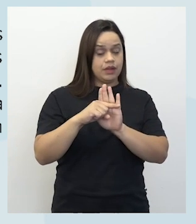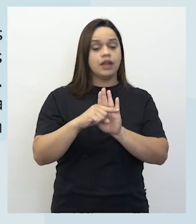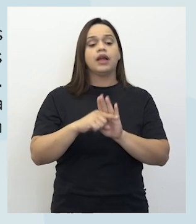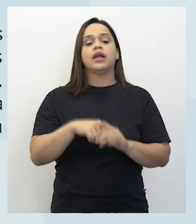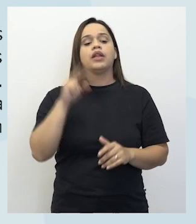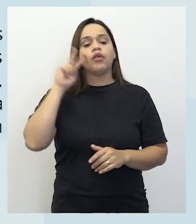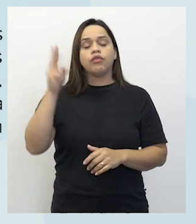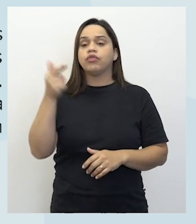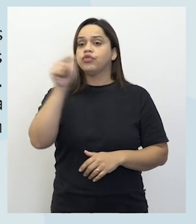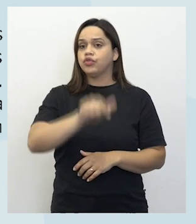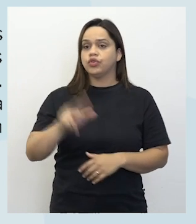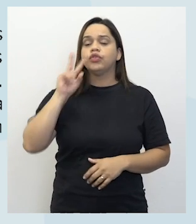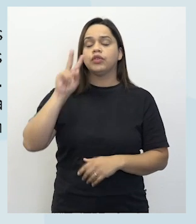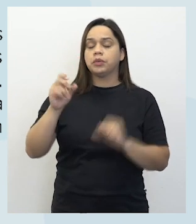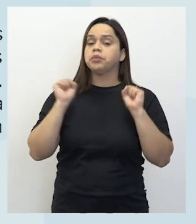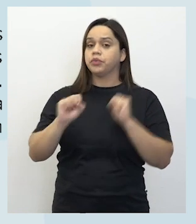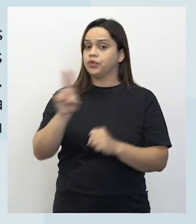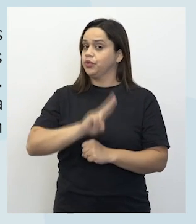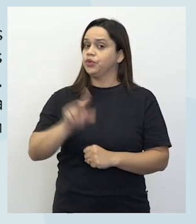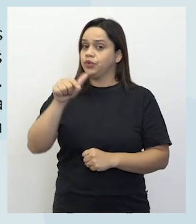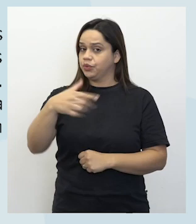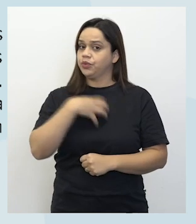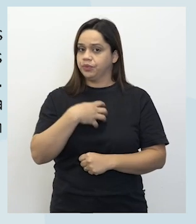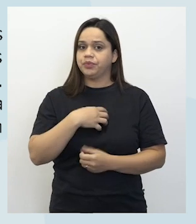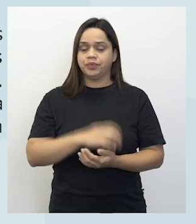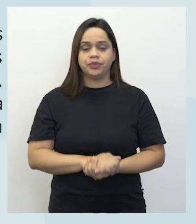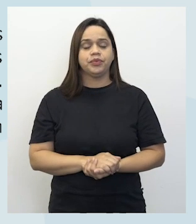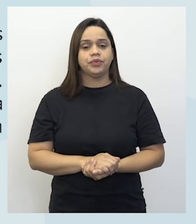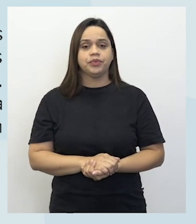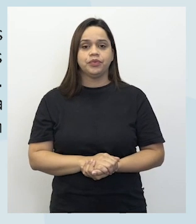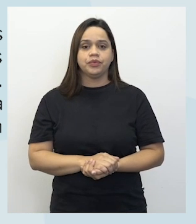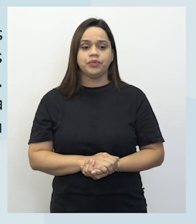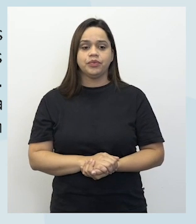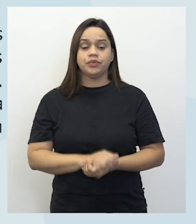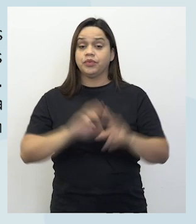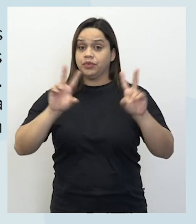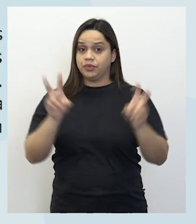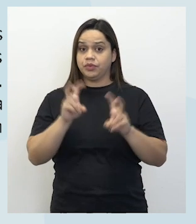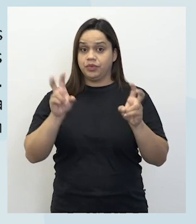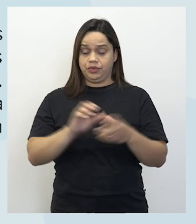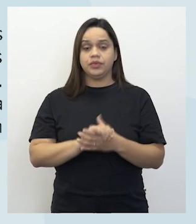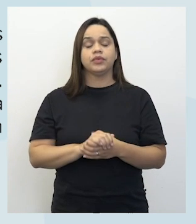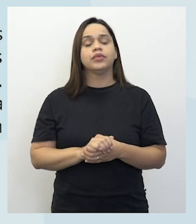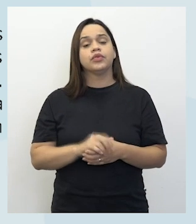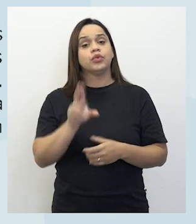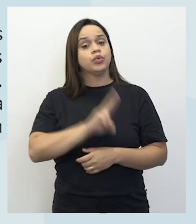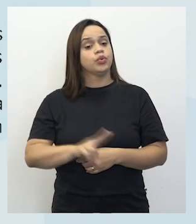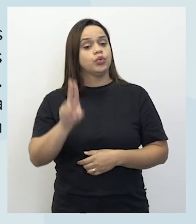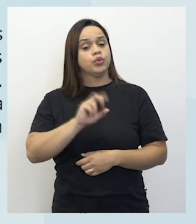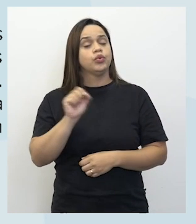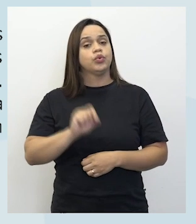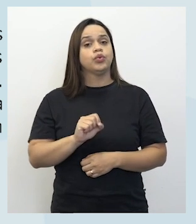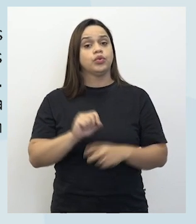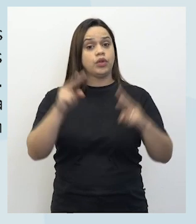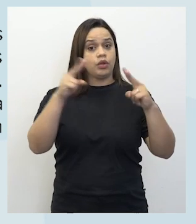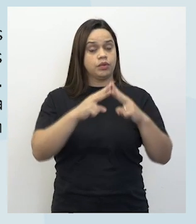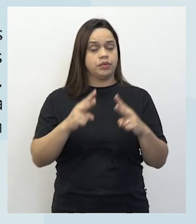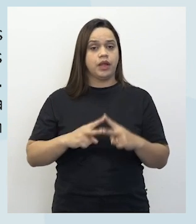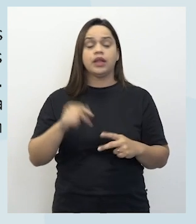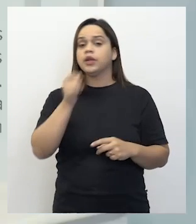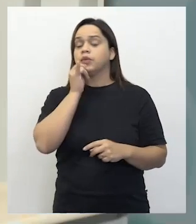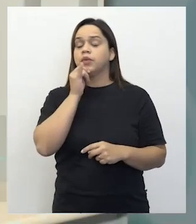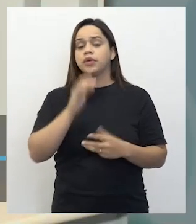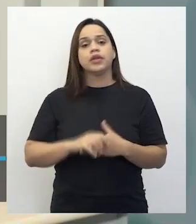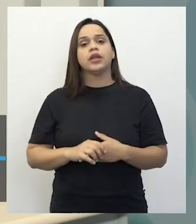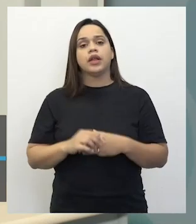novamente, mais um caso que nós também podemos usar outra forma, tá? As aspas usam-se aos pares. Então, eu não coloco uma